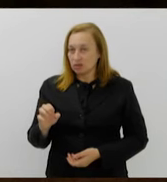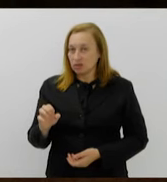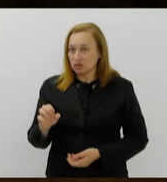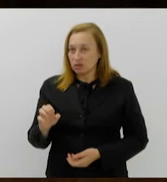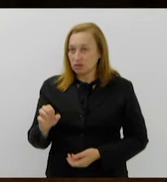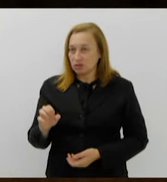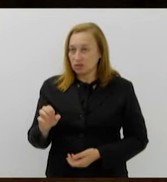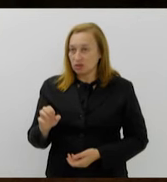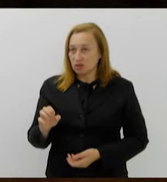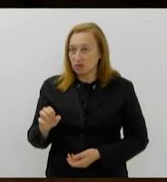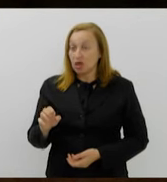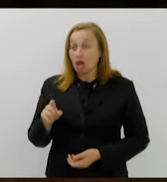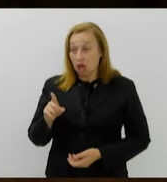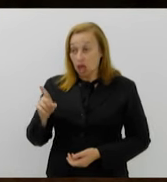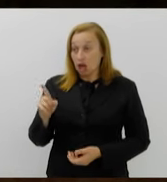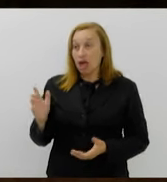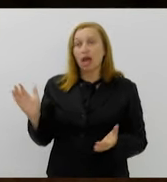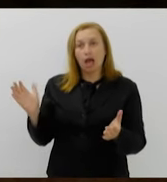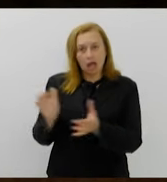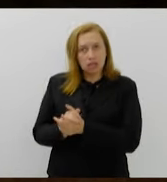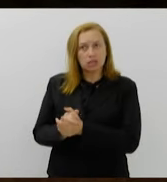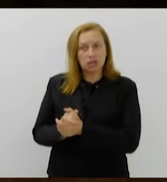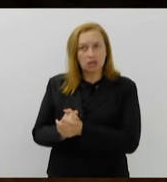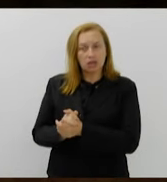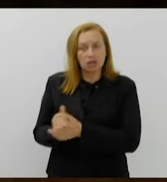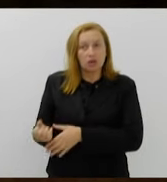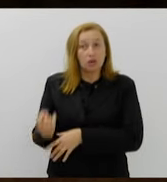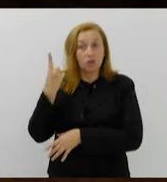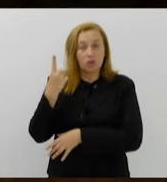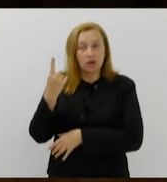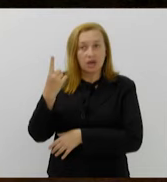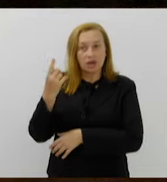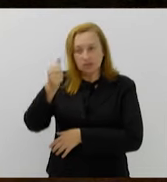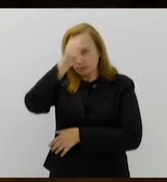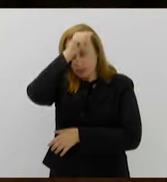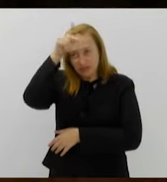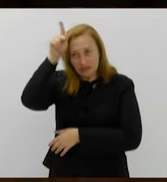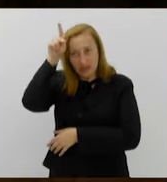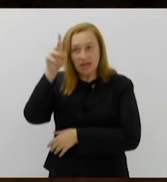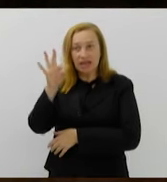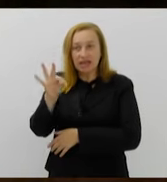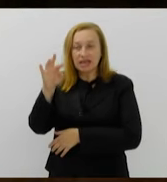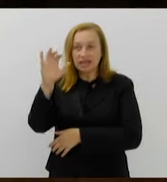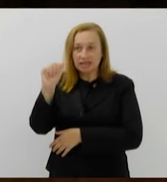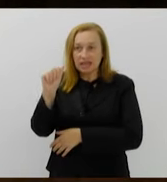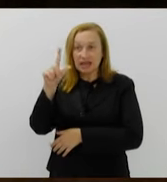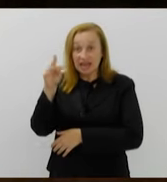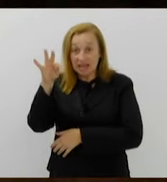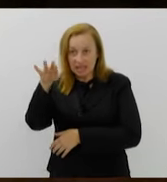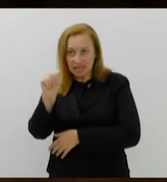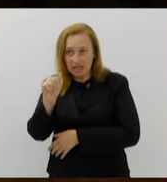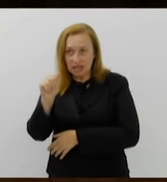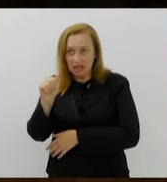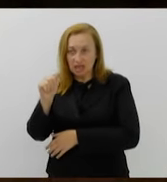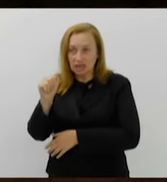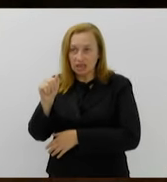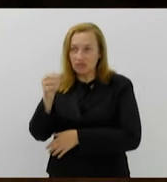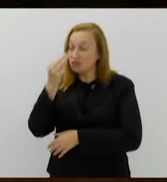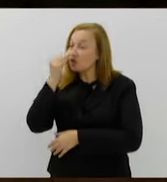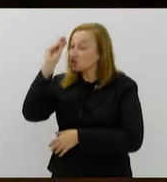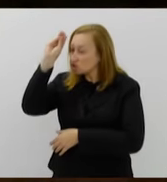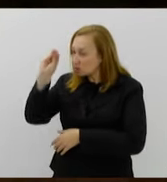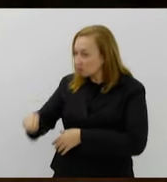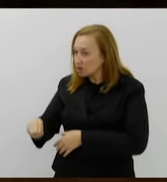Vista que ele é cas com a ex subprefeita senora Talita que foi humilhada pelo